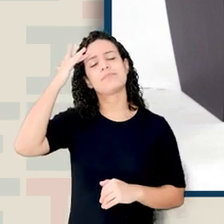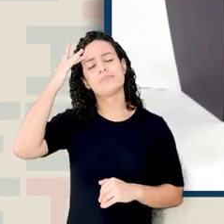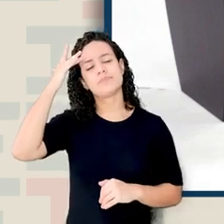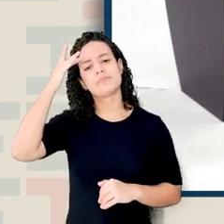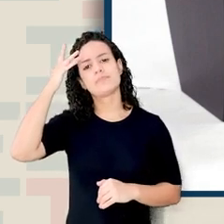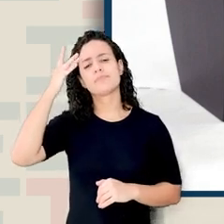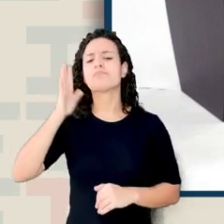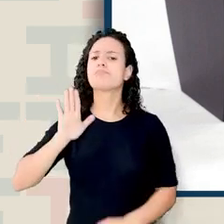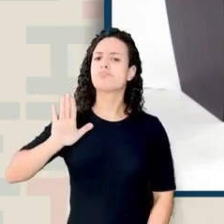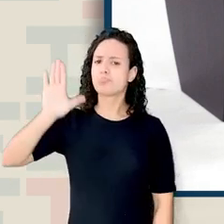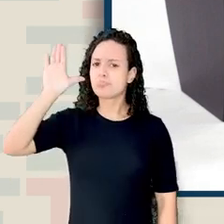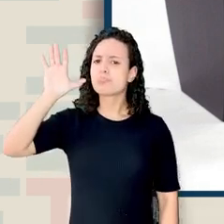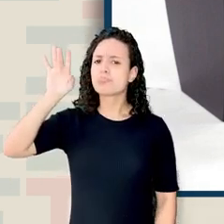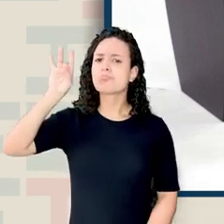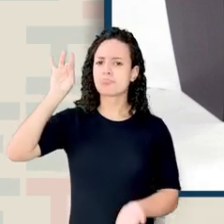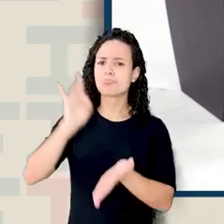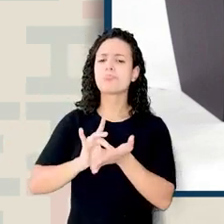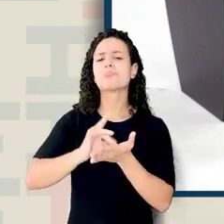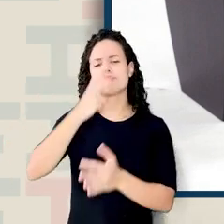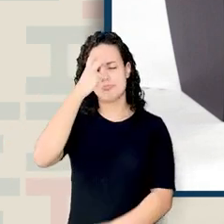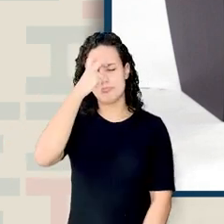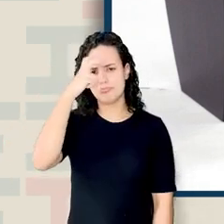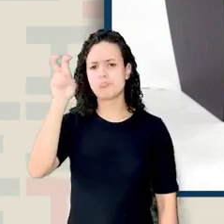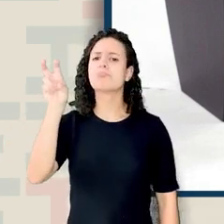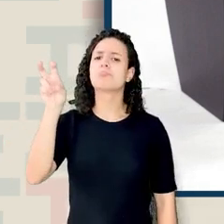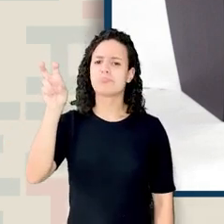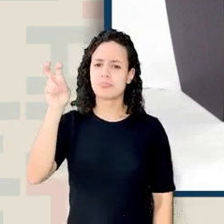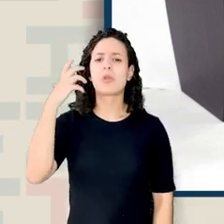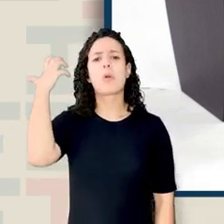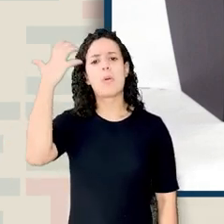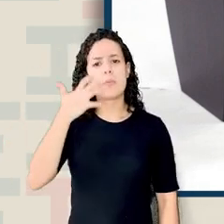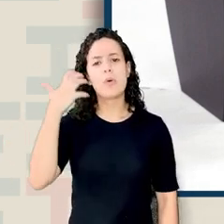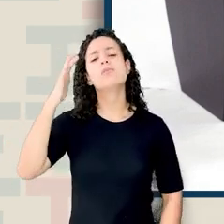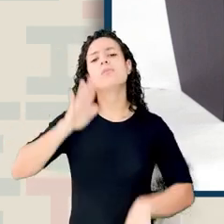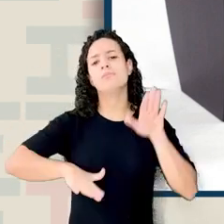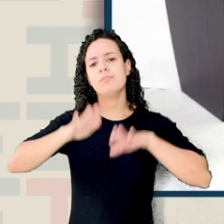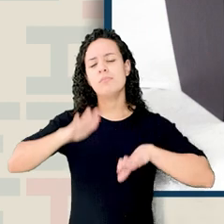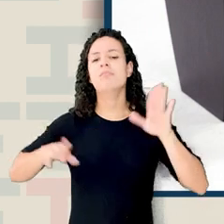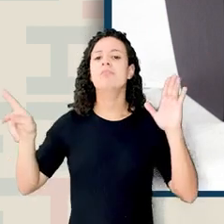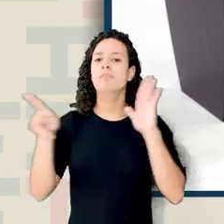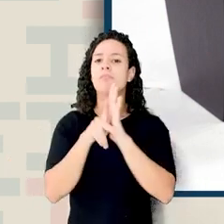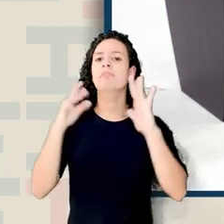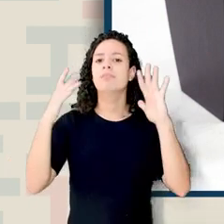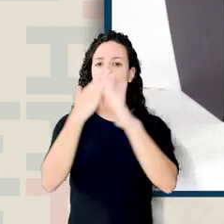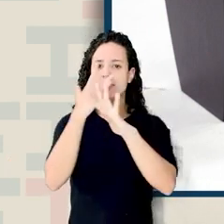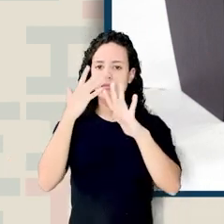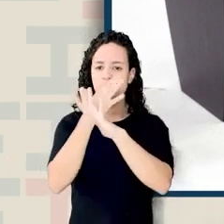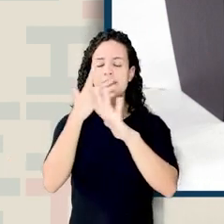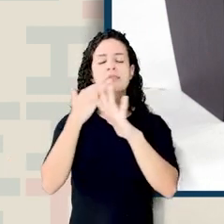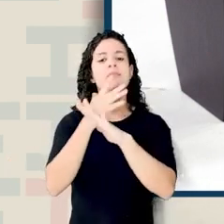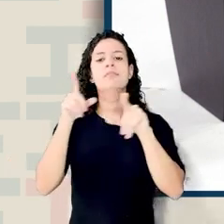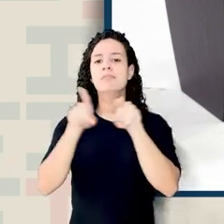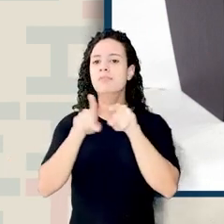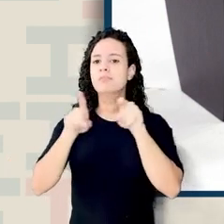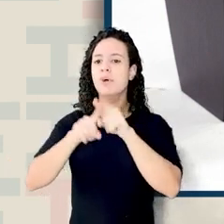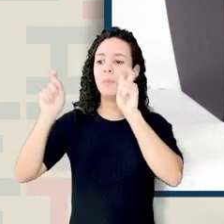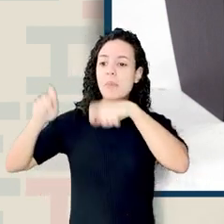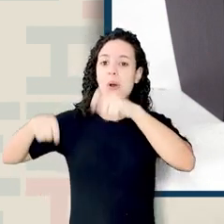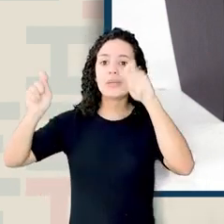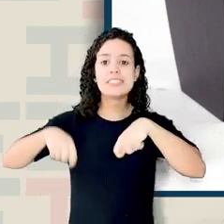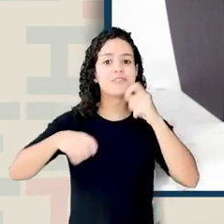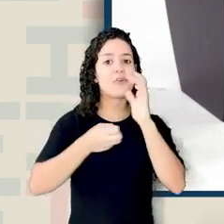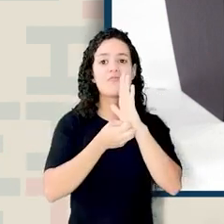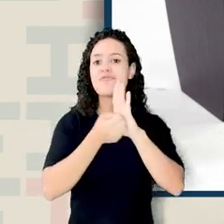é comprometida de fato com a cultura, com a música percussiva da nossa cidade e com todas essas possibilidades